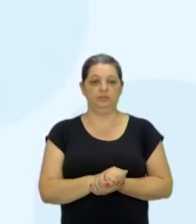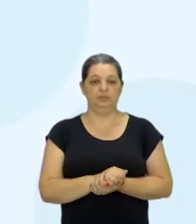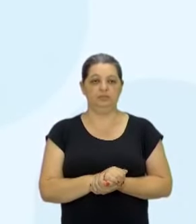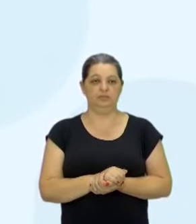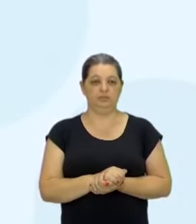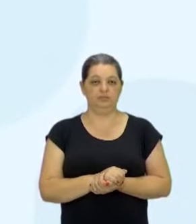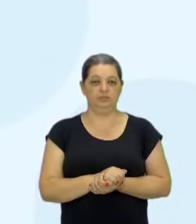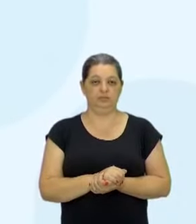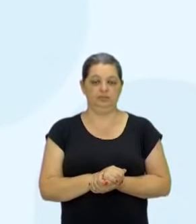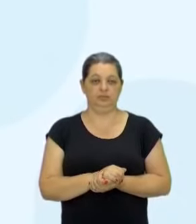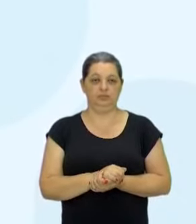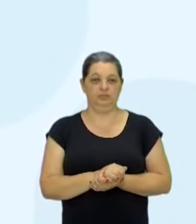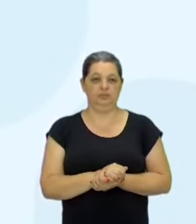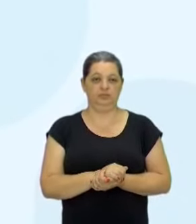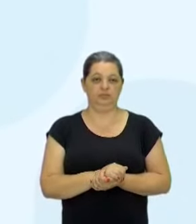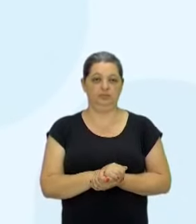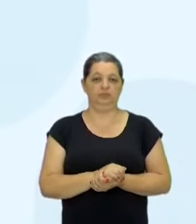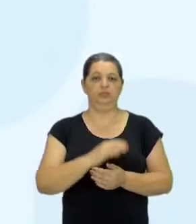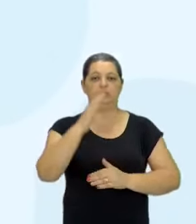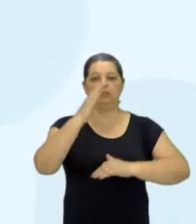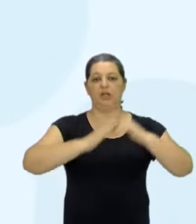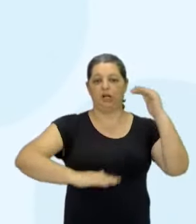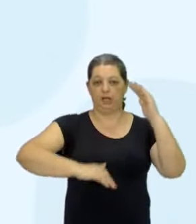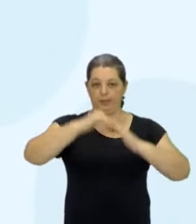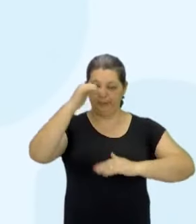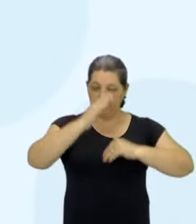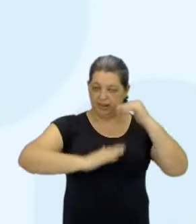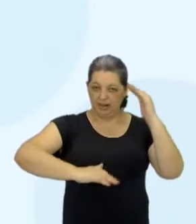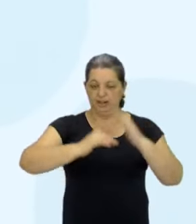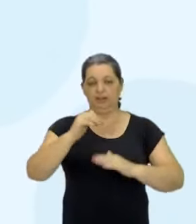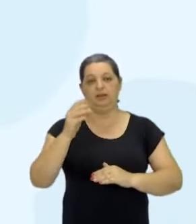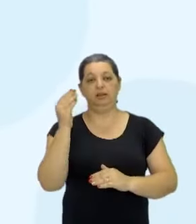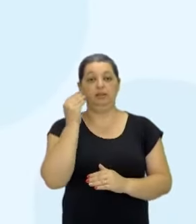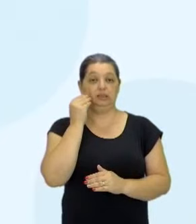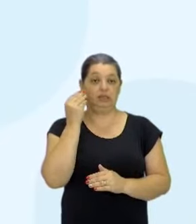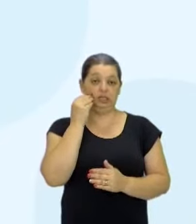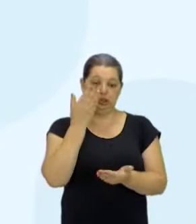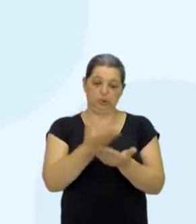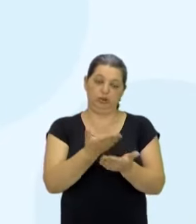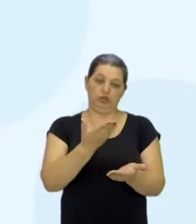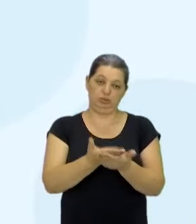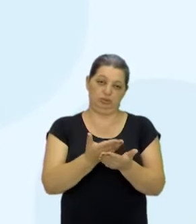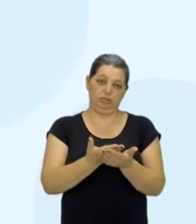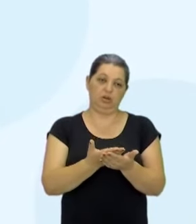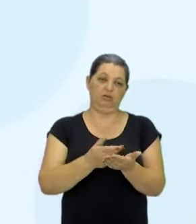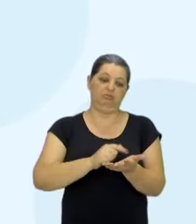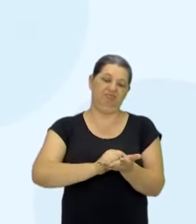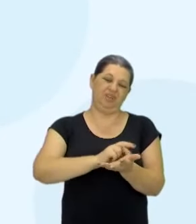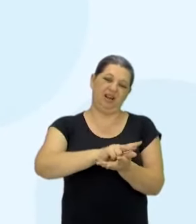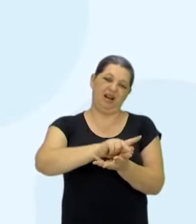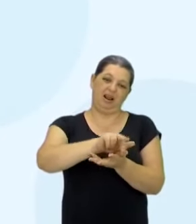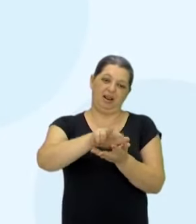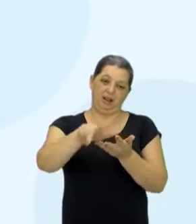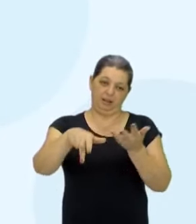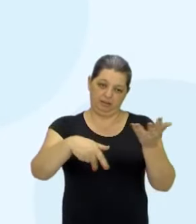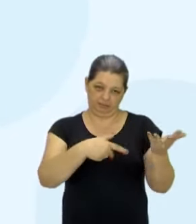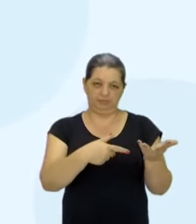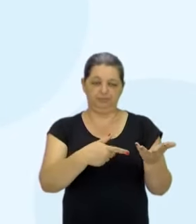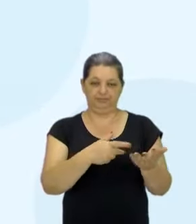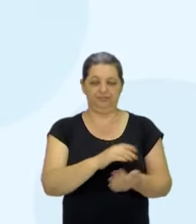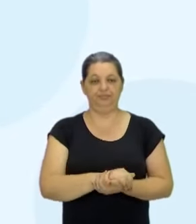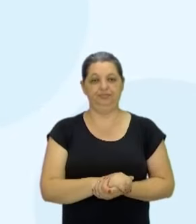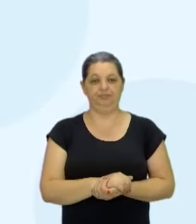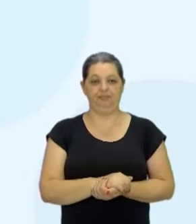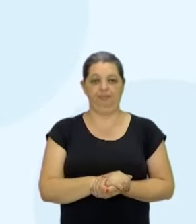to Write. As habilidades que a gente tentou estudar hoje, porque são tantas, né? Uhum. Tanta coisa pra gente ver.